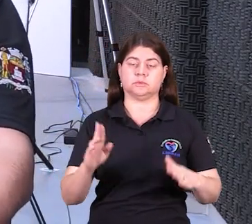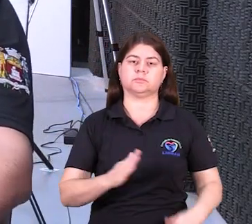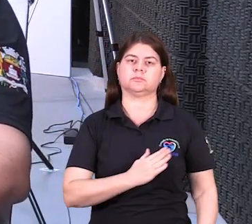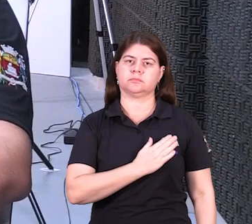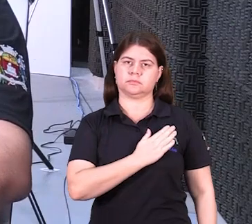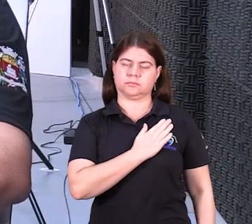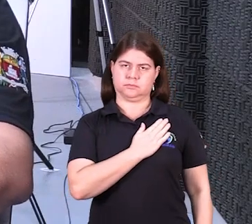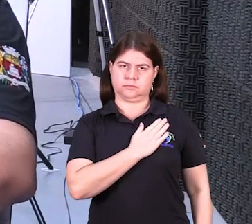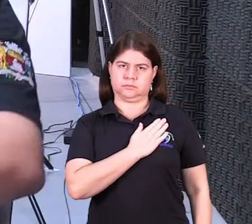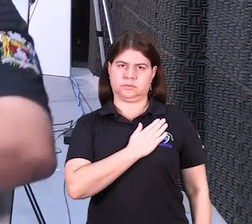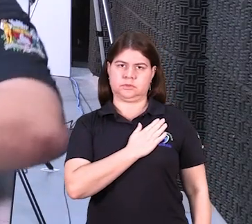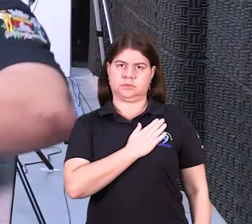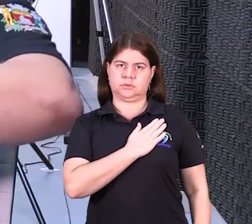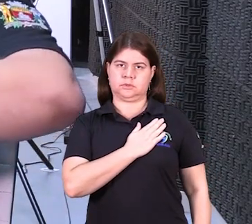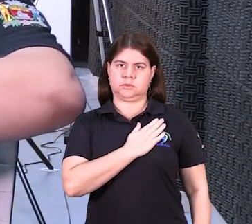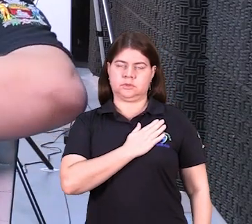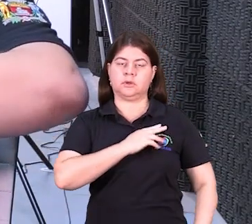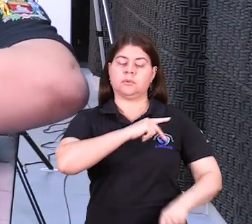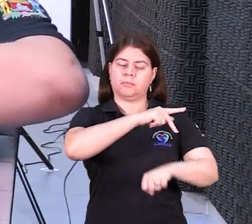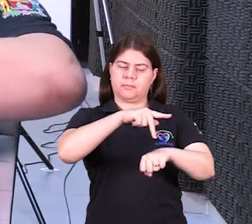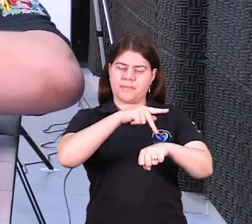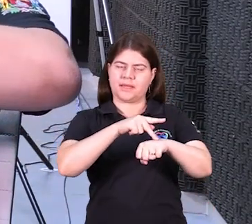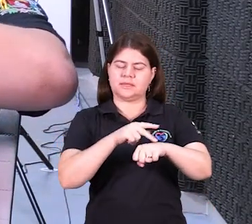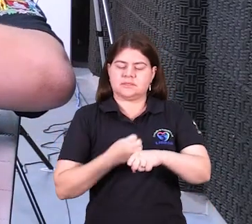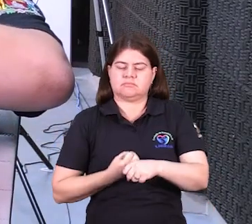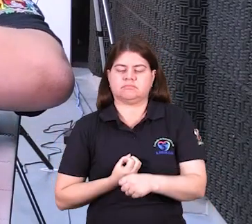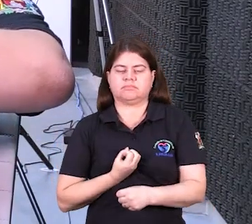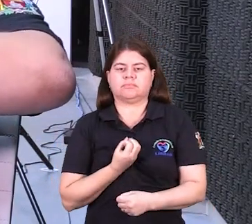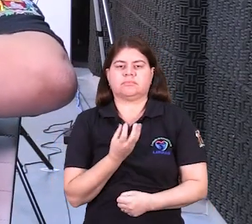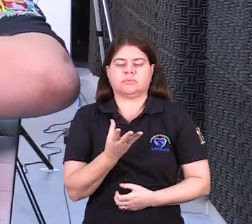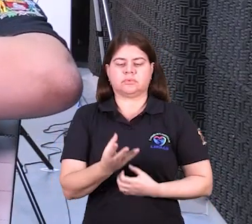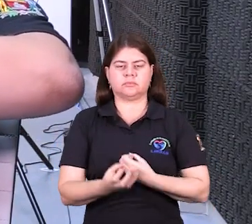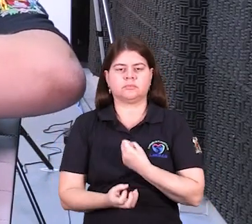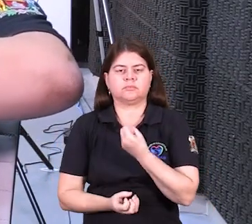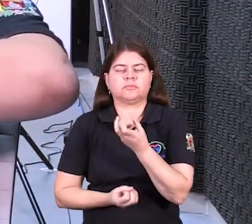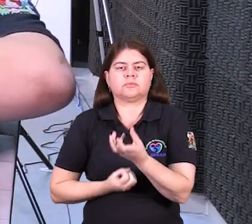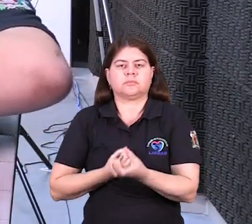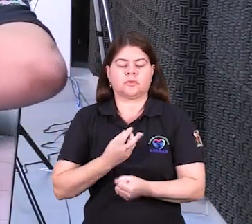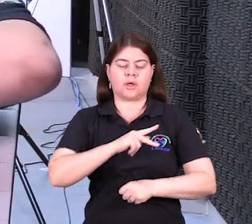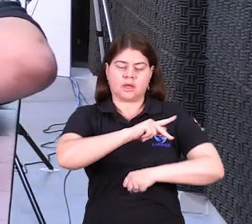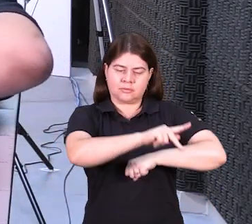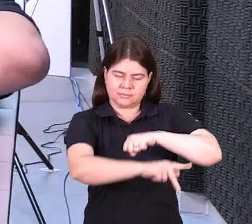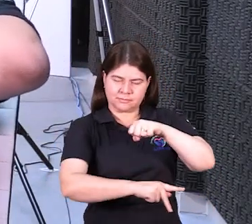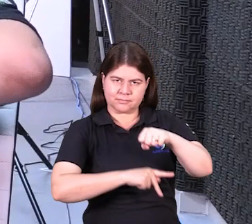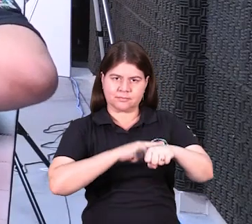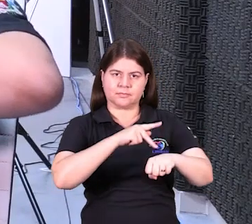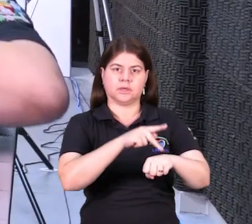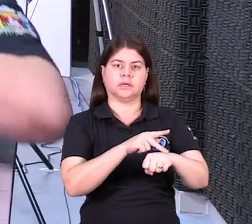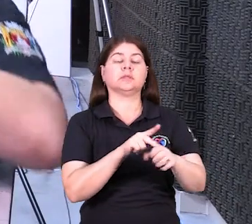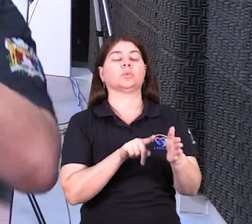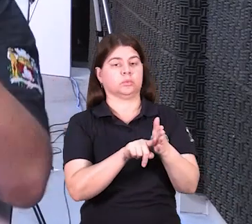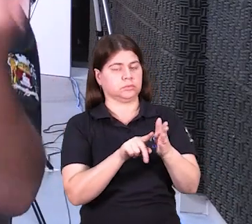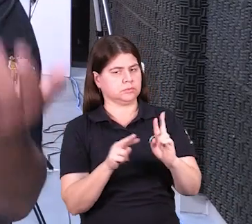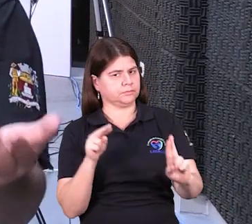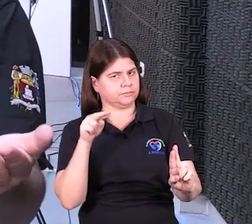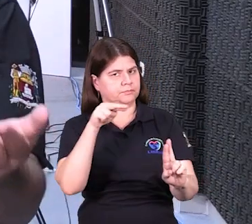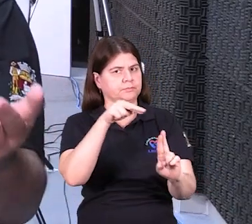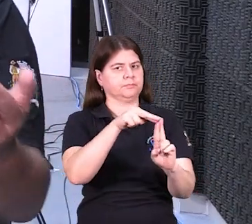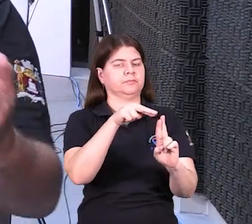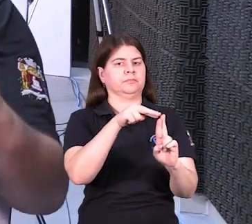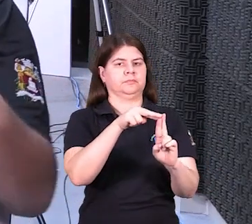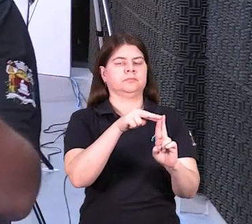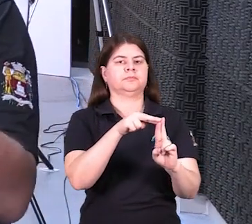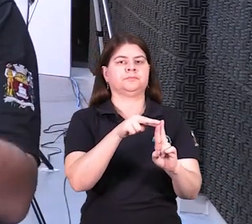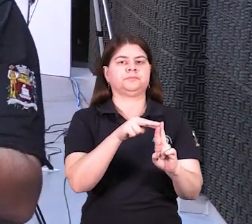nós fizemos pátria, fizemos uma poetização do sinal de país, inclusive a partir de consultas de